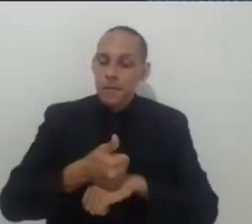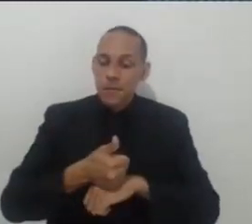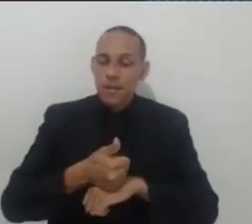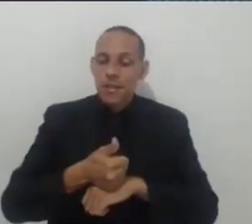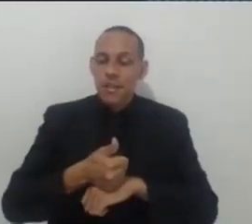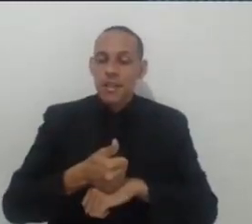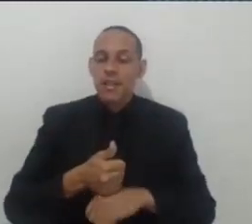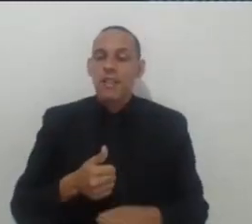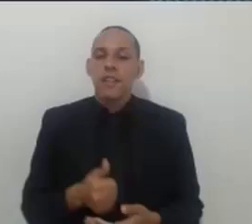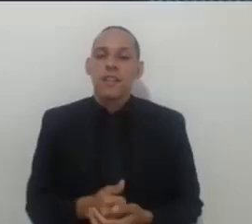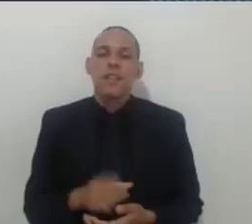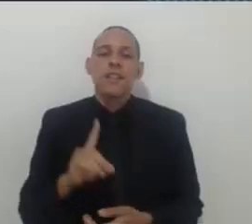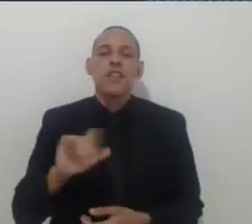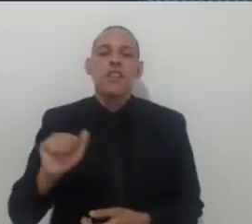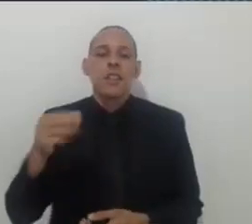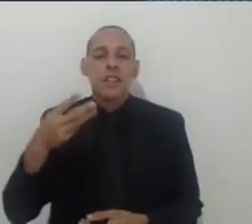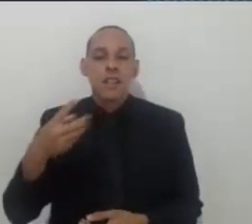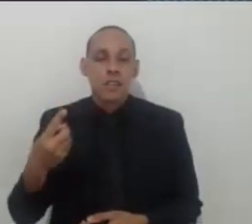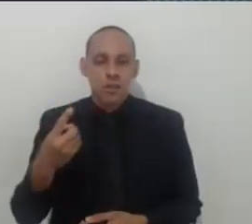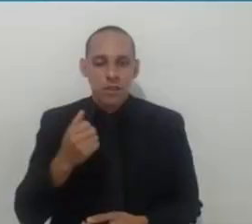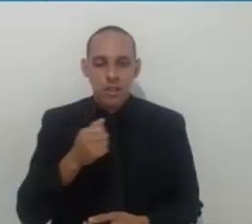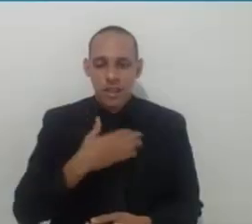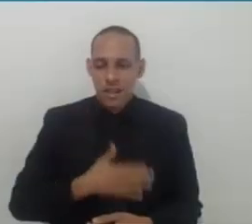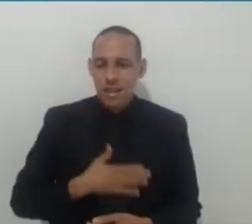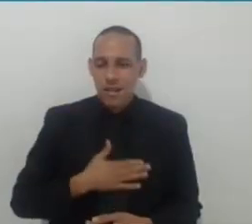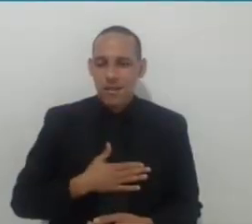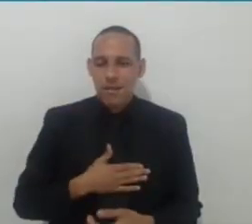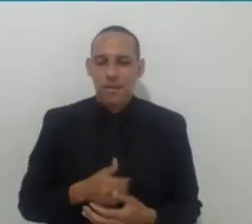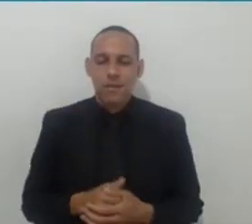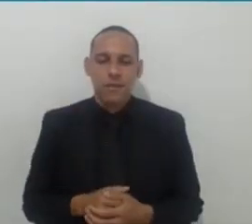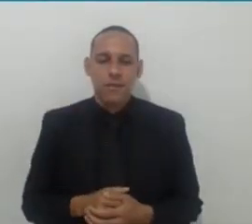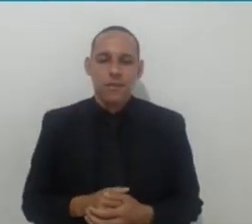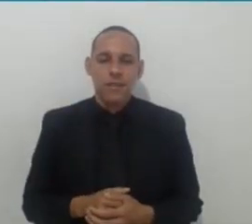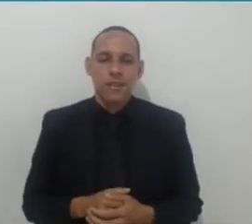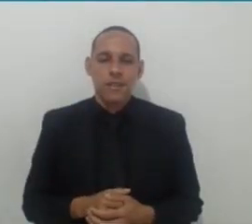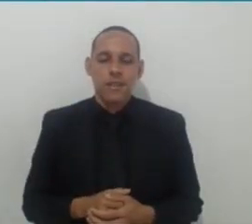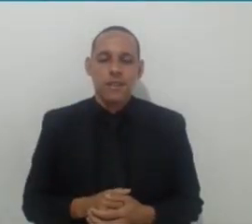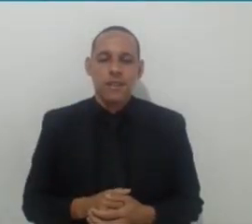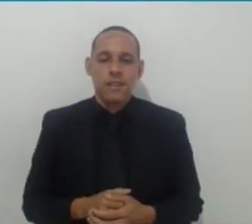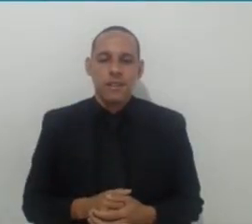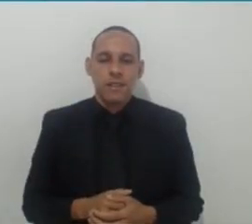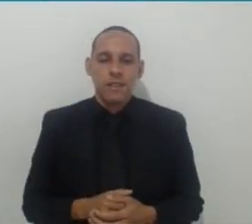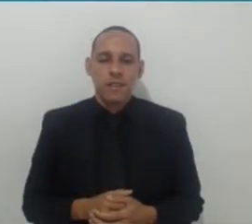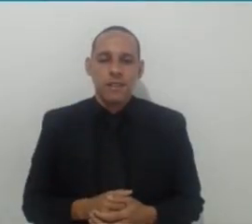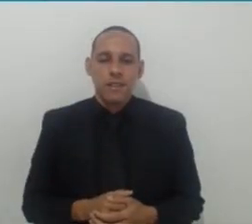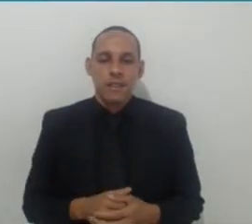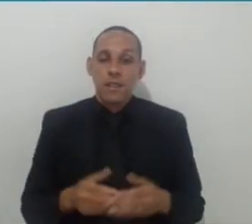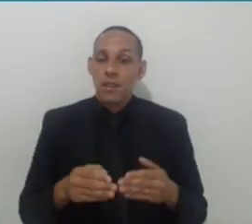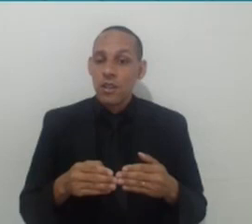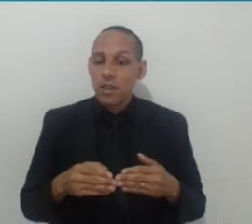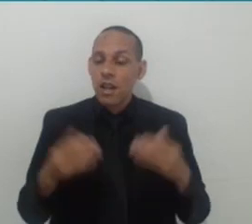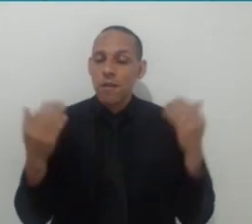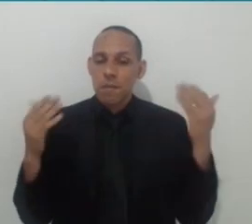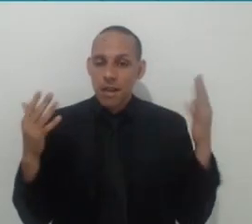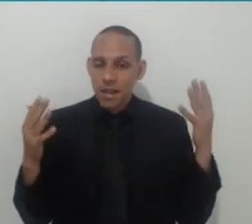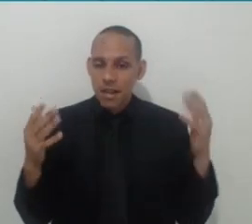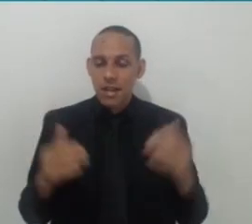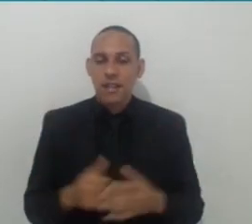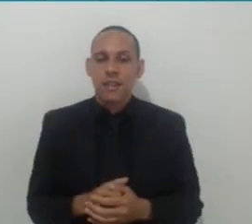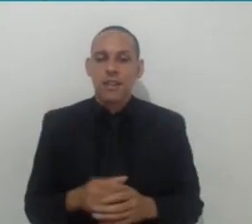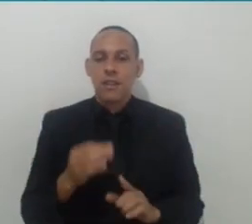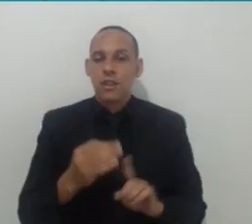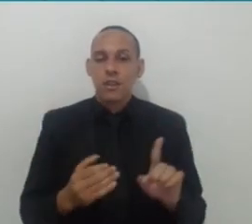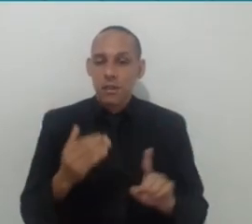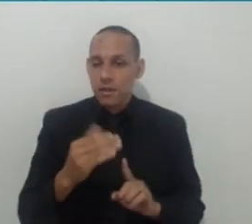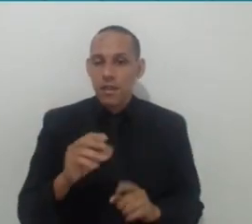próximo dia 31 de agosto do corrente. Moção de congratulações aos desembargadores